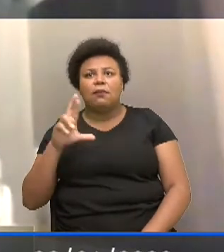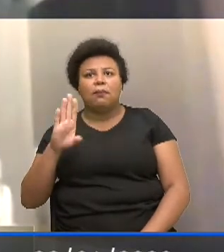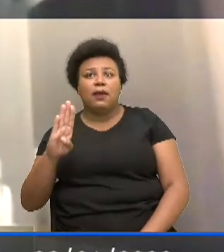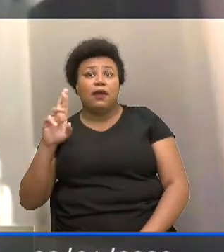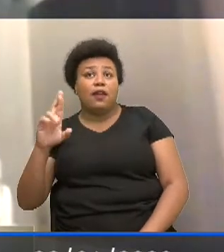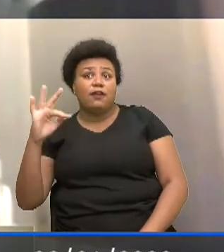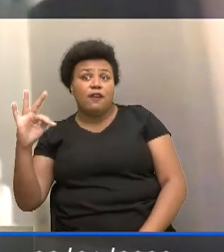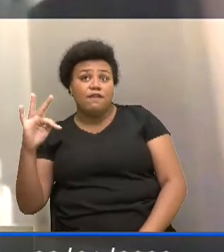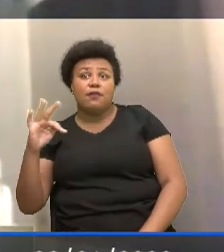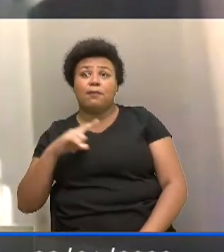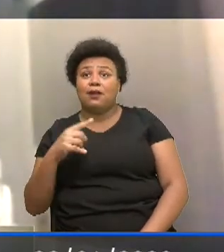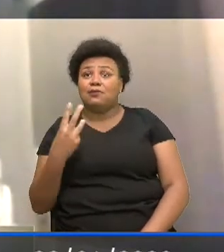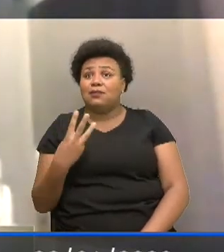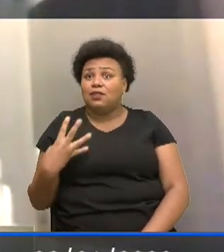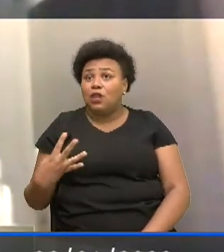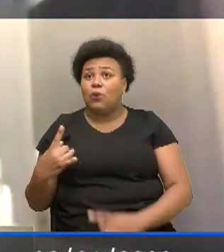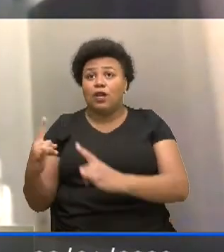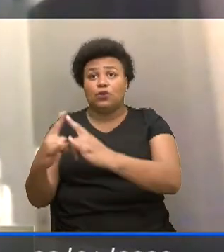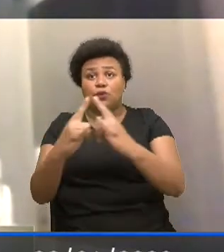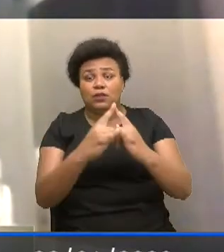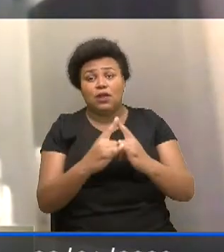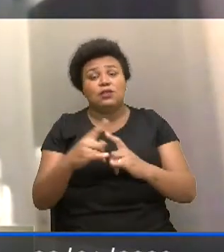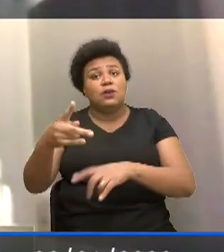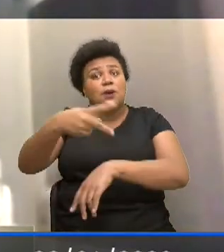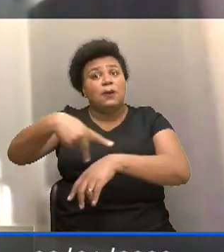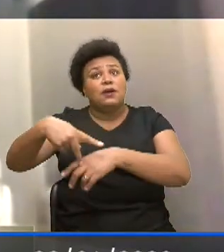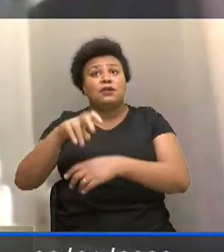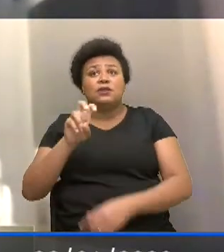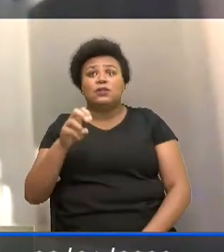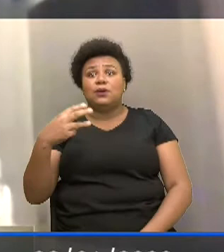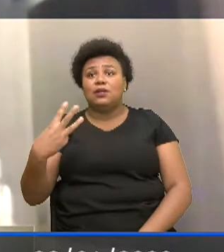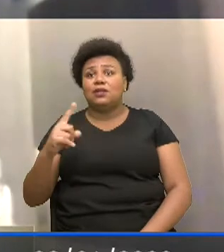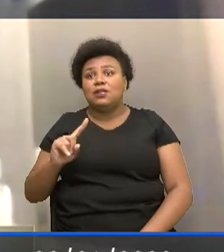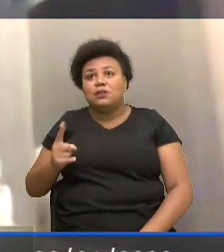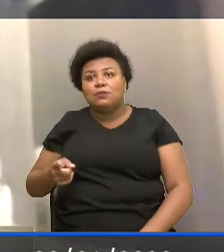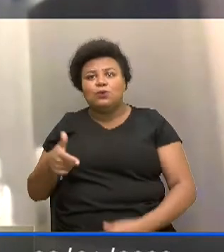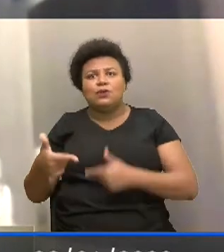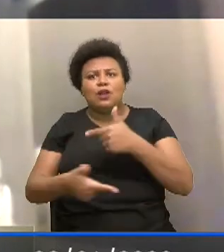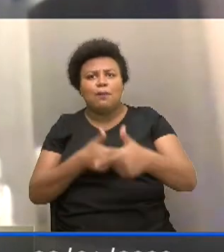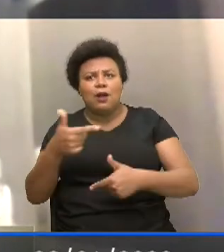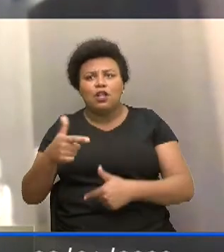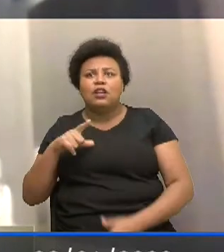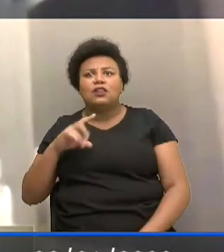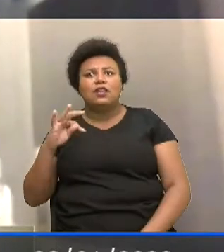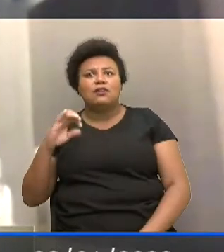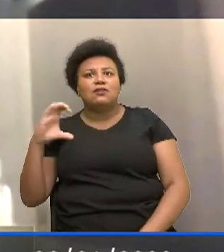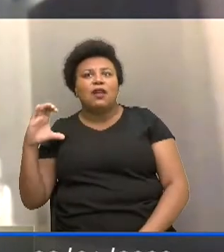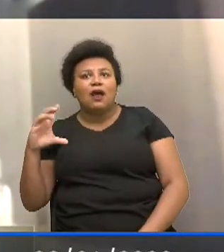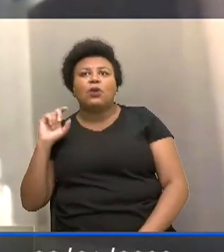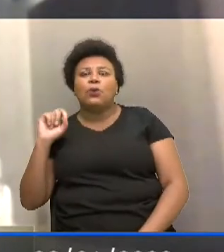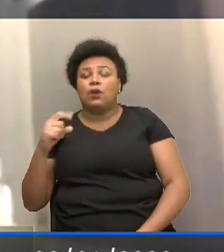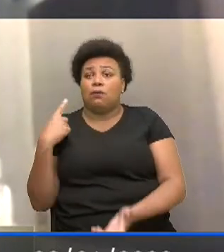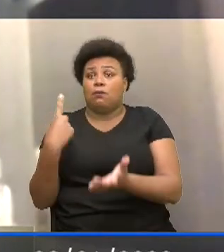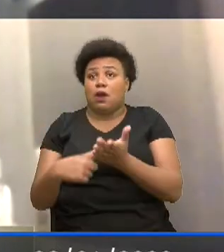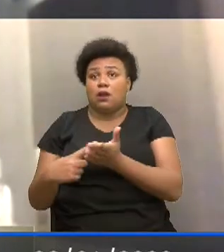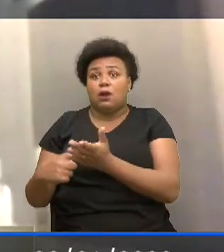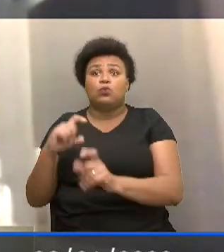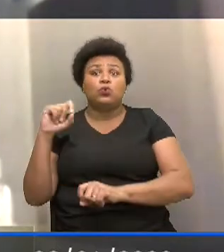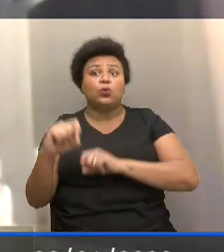por exemplo, para 34 unidades do país, 53 mil trabalhadores atingidos pelo TAC, em que foi pactuado,